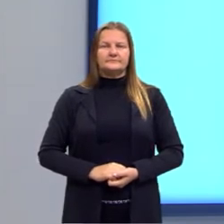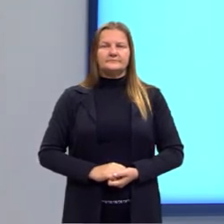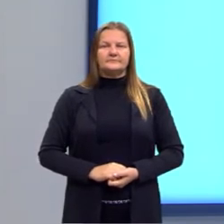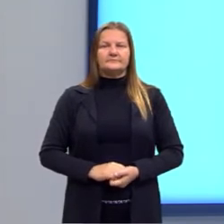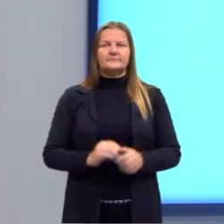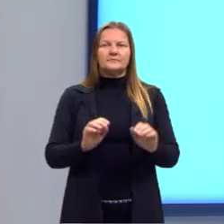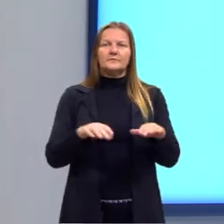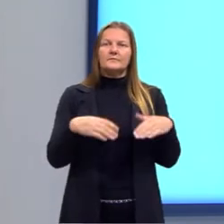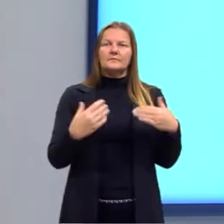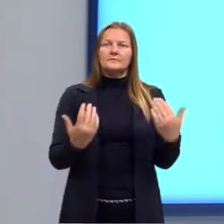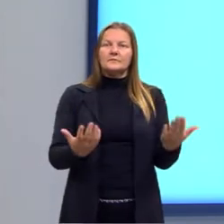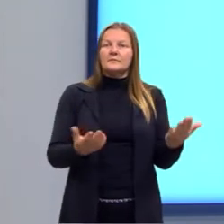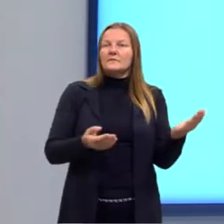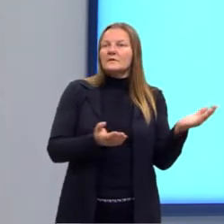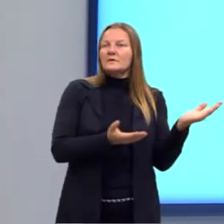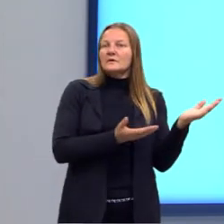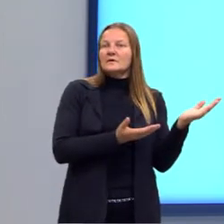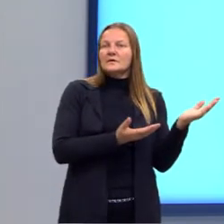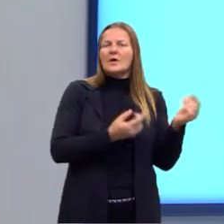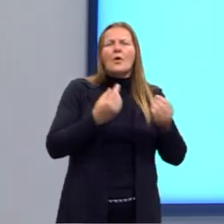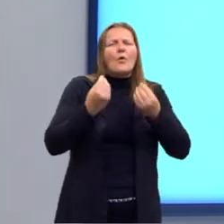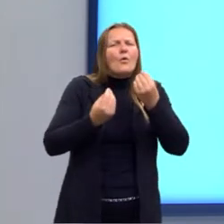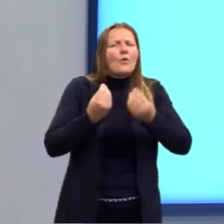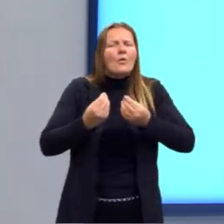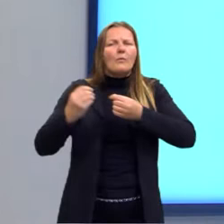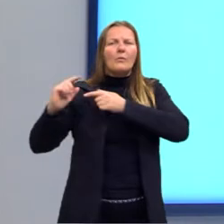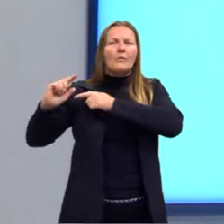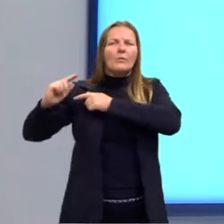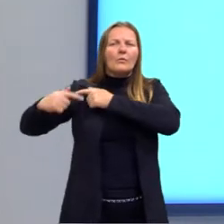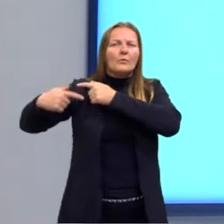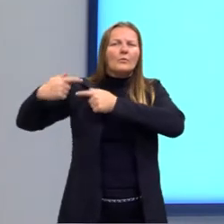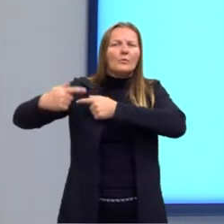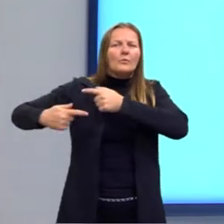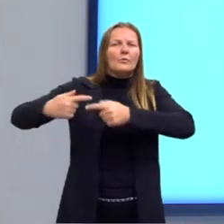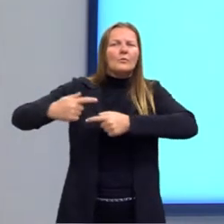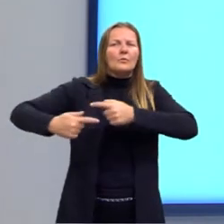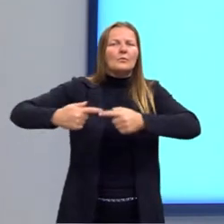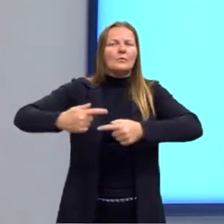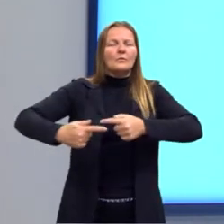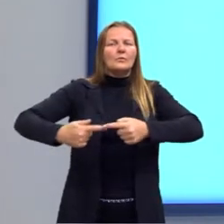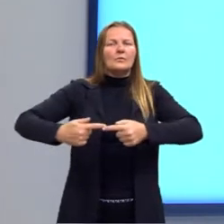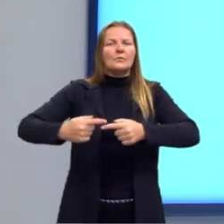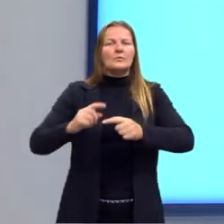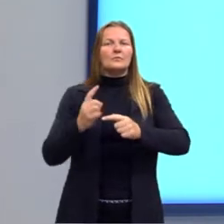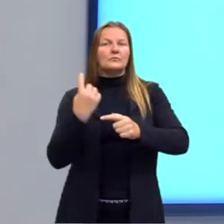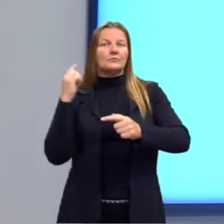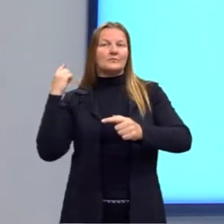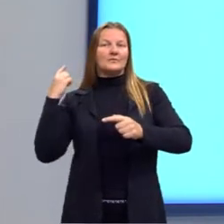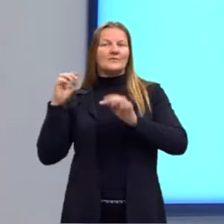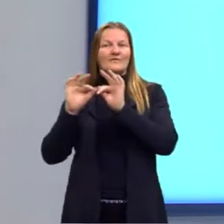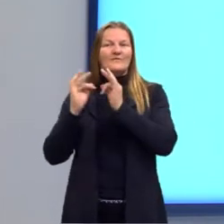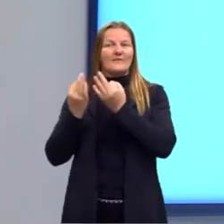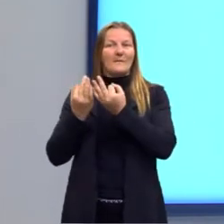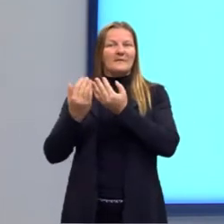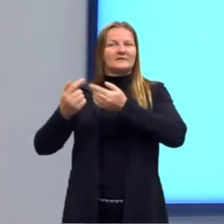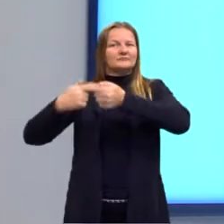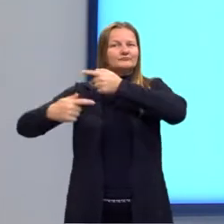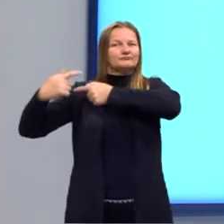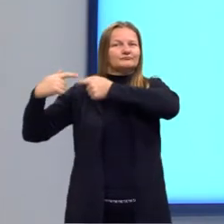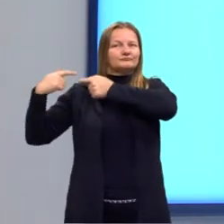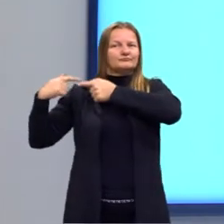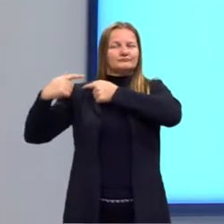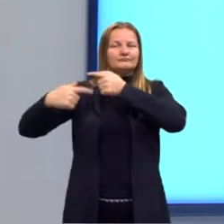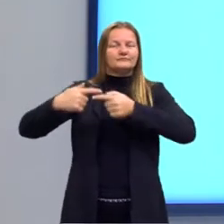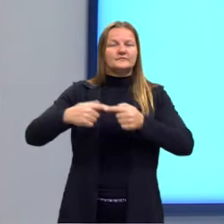então a herança do fator RH porque além de nós termos o grupo sanguíneo né Por exemplo